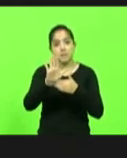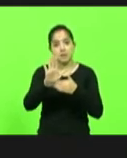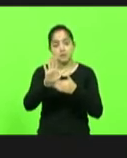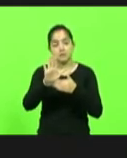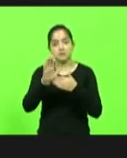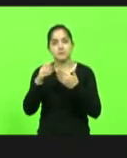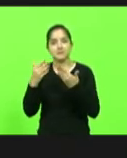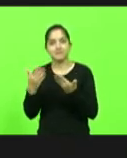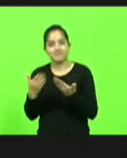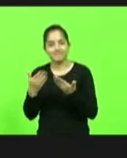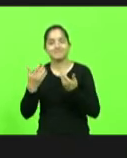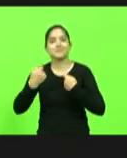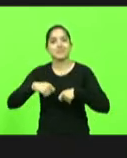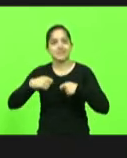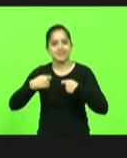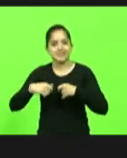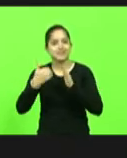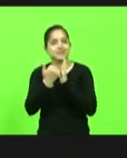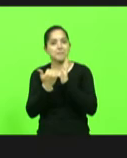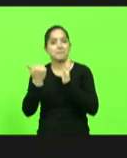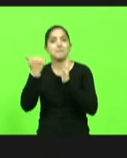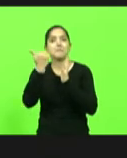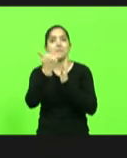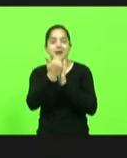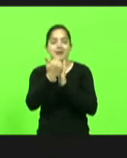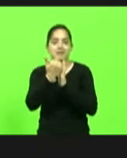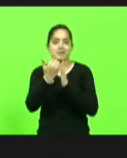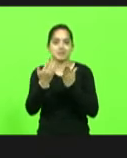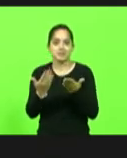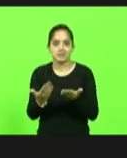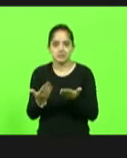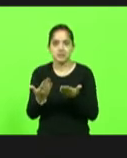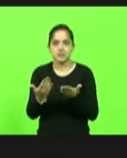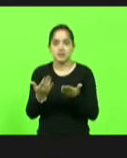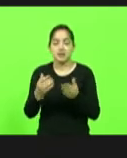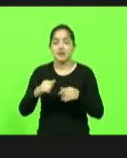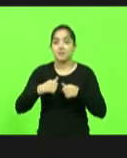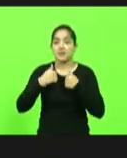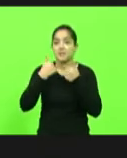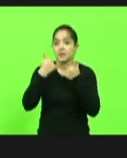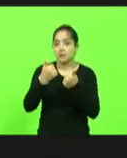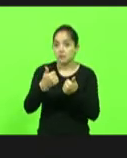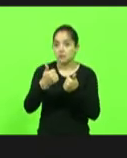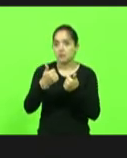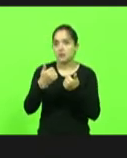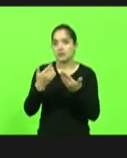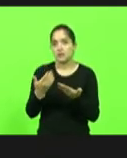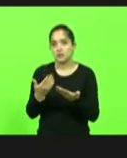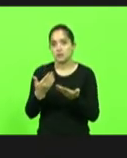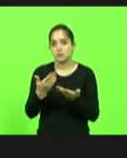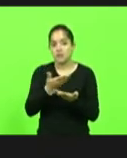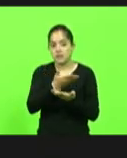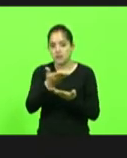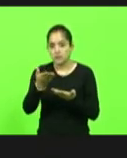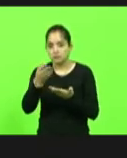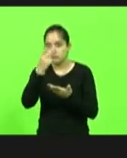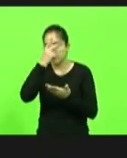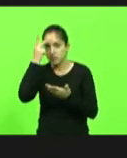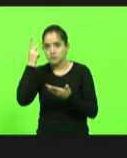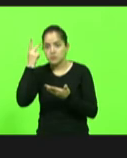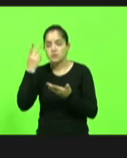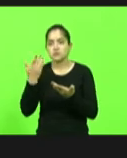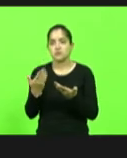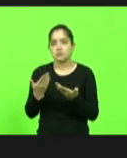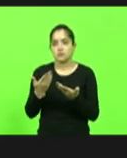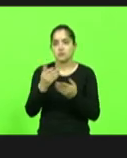que ainda há muitas questões que atingem os usuários da assistência